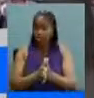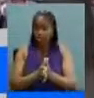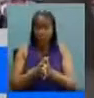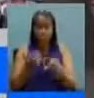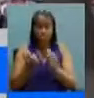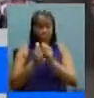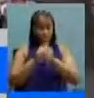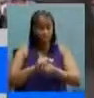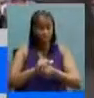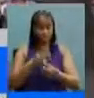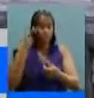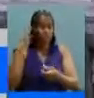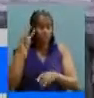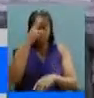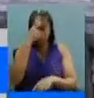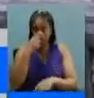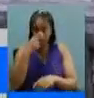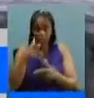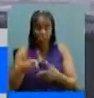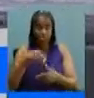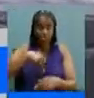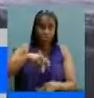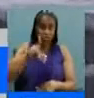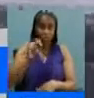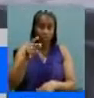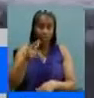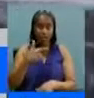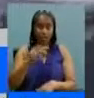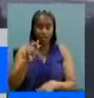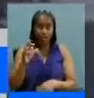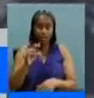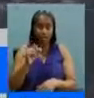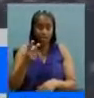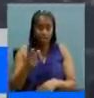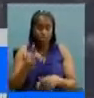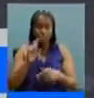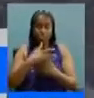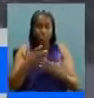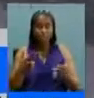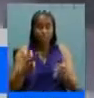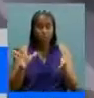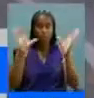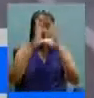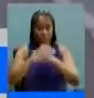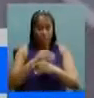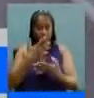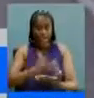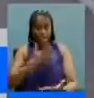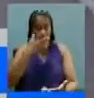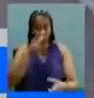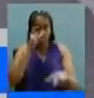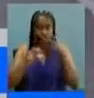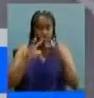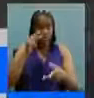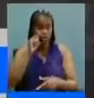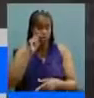com o intuito de valorizar a história e tornar o platô num espaço mais atrativo, tanto para os munícipes como para turistas. O